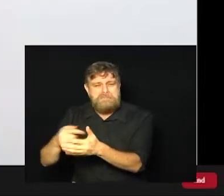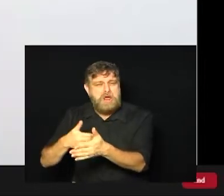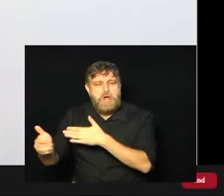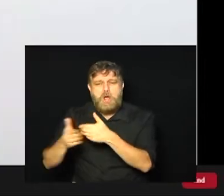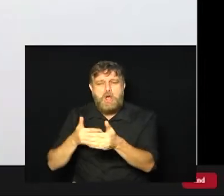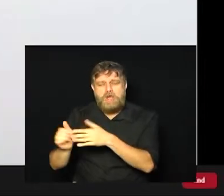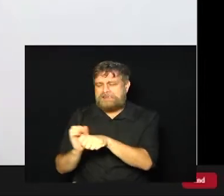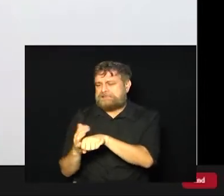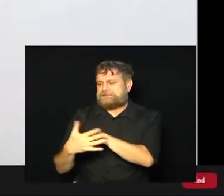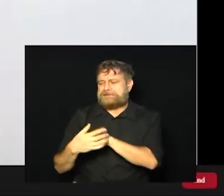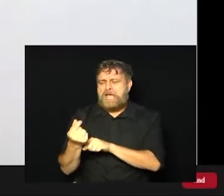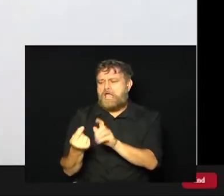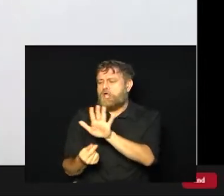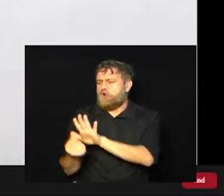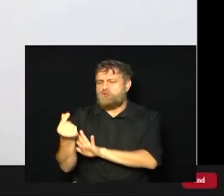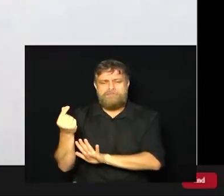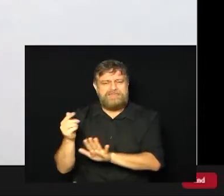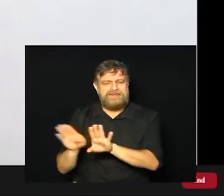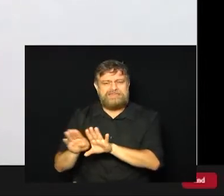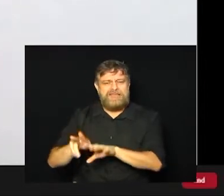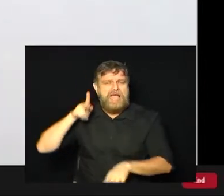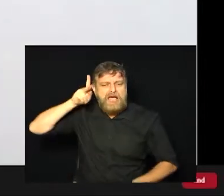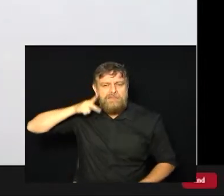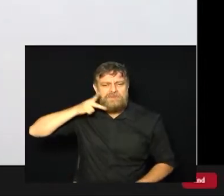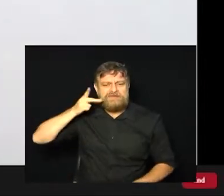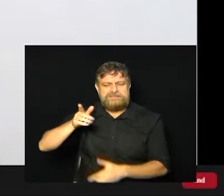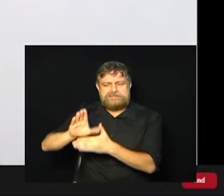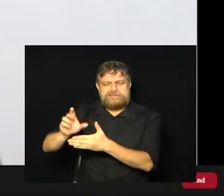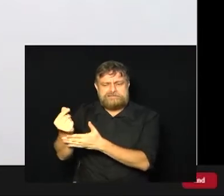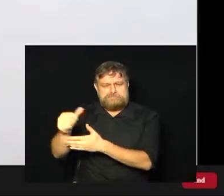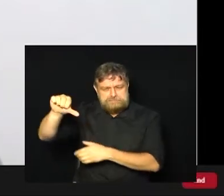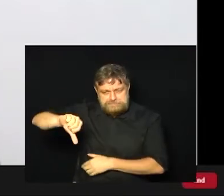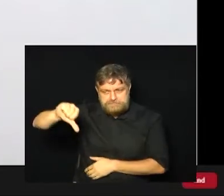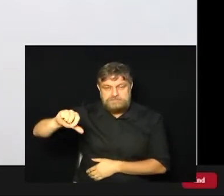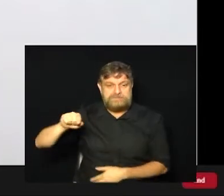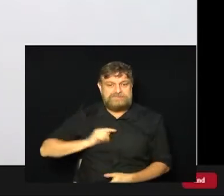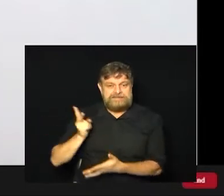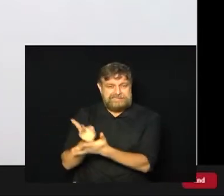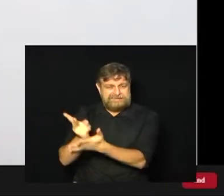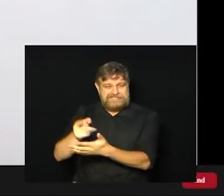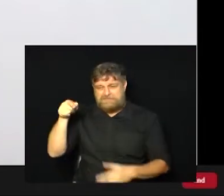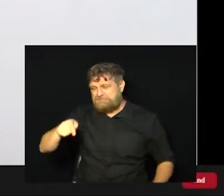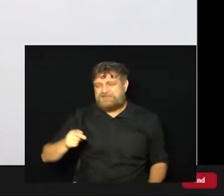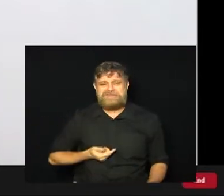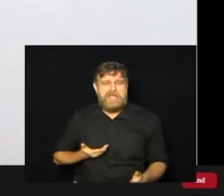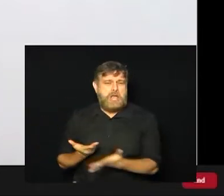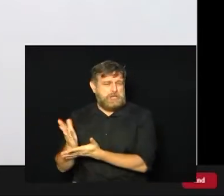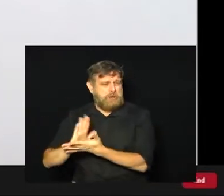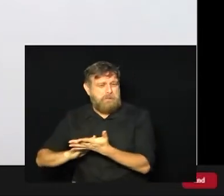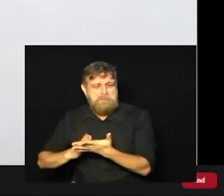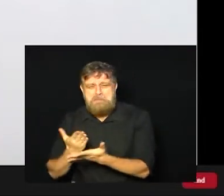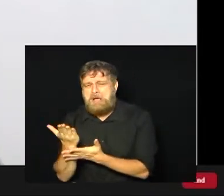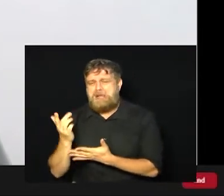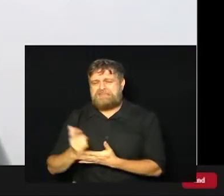pandemia, seja macroeconomia, seja crise política, enfim. E vai achar que aquilo só está atrapalhando, que aquilo